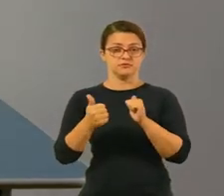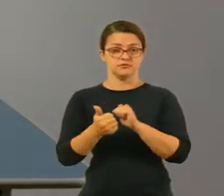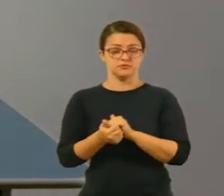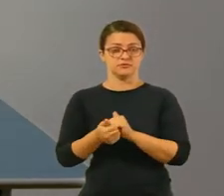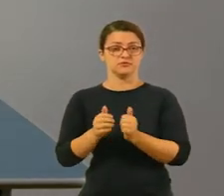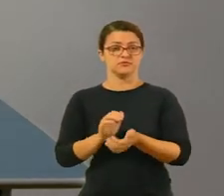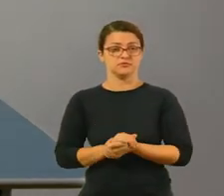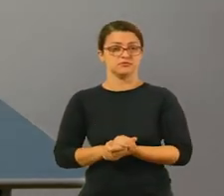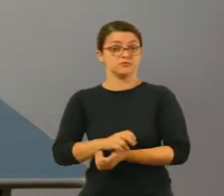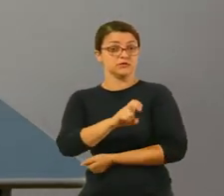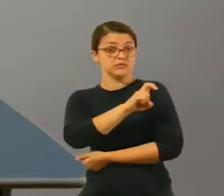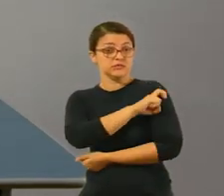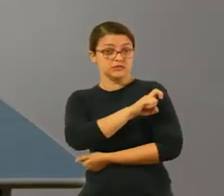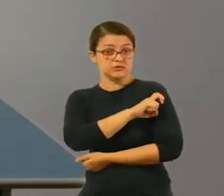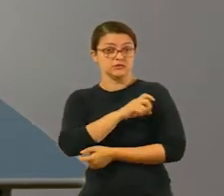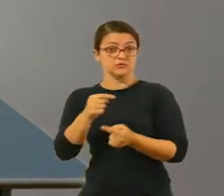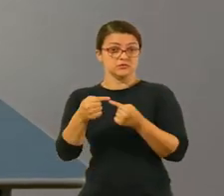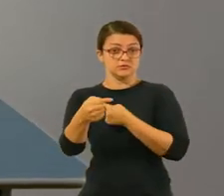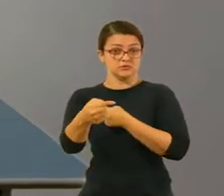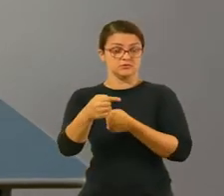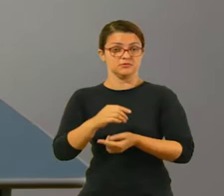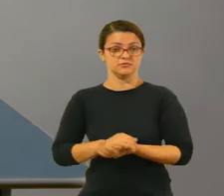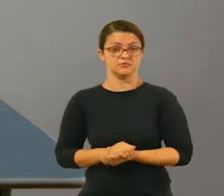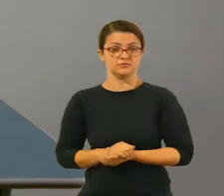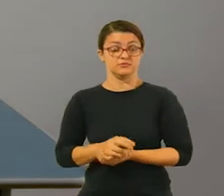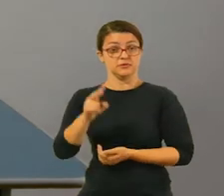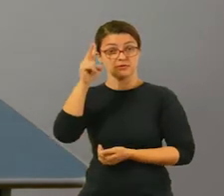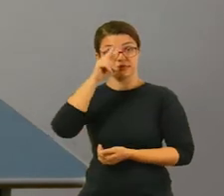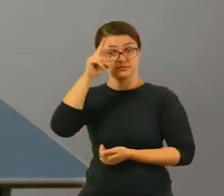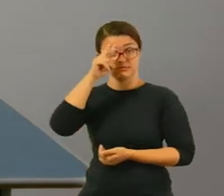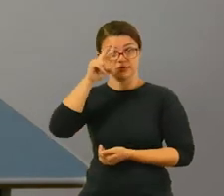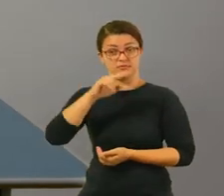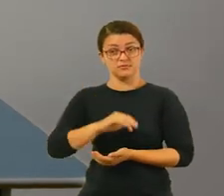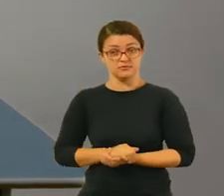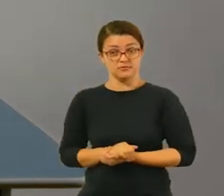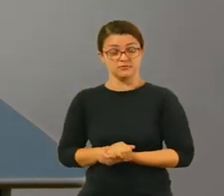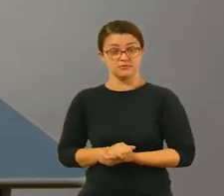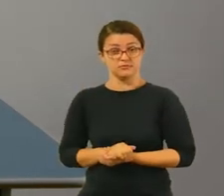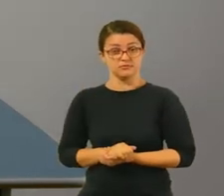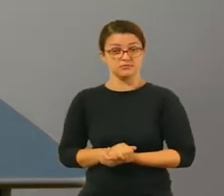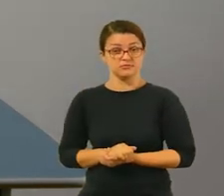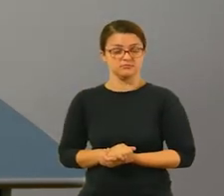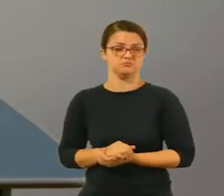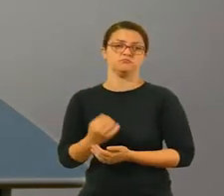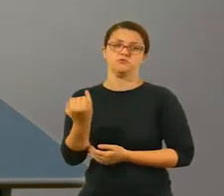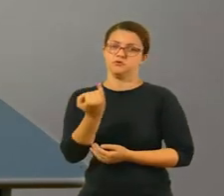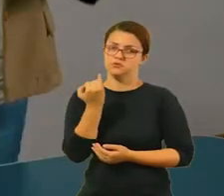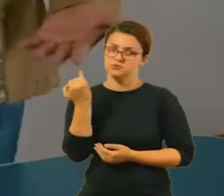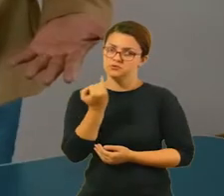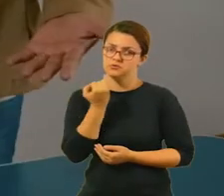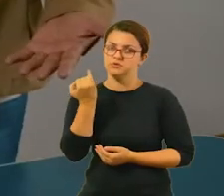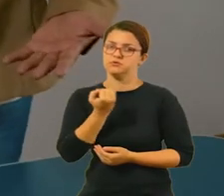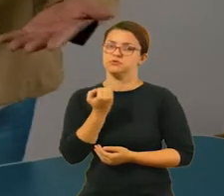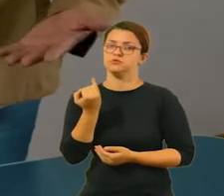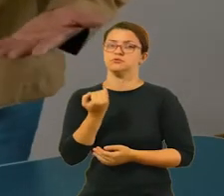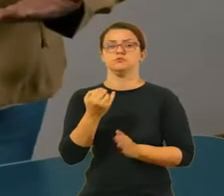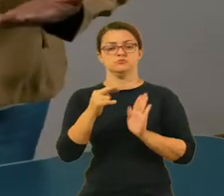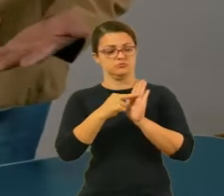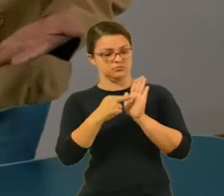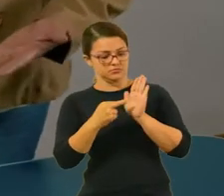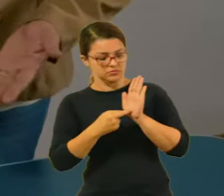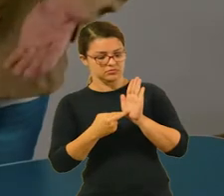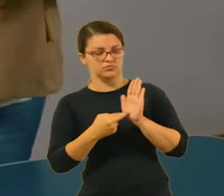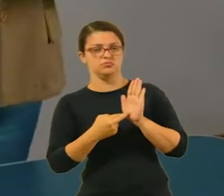sobre as adaptações para o 5º ano essa semana. Lembrando que a gente tem observações importantes a